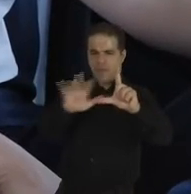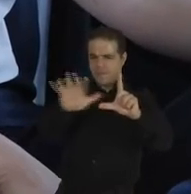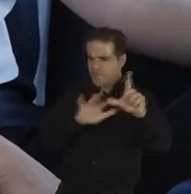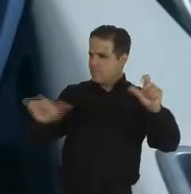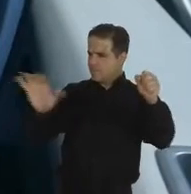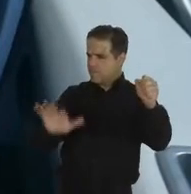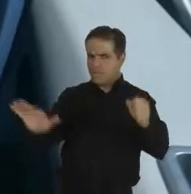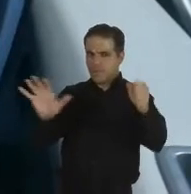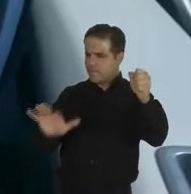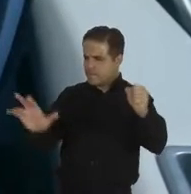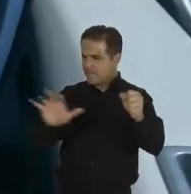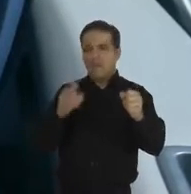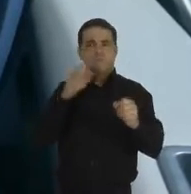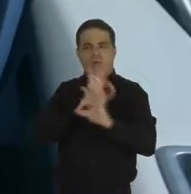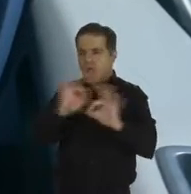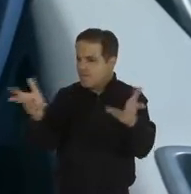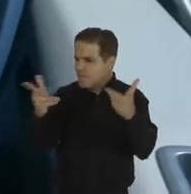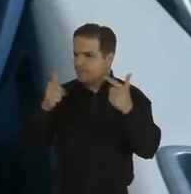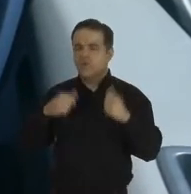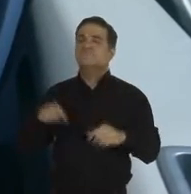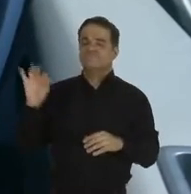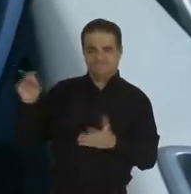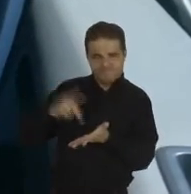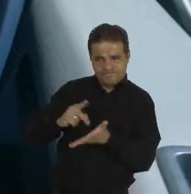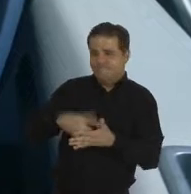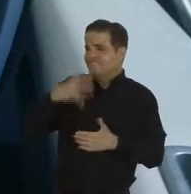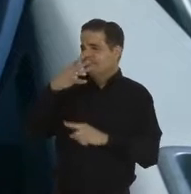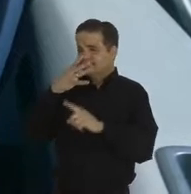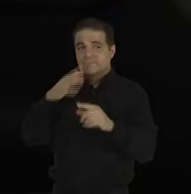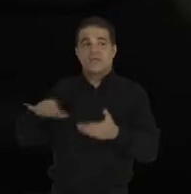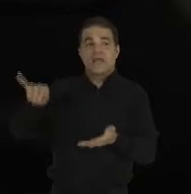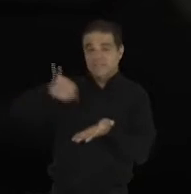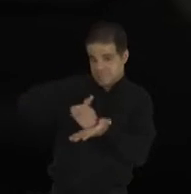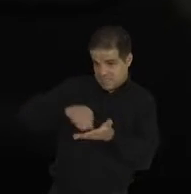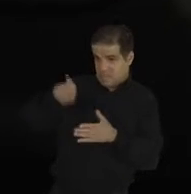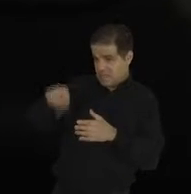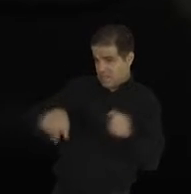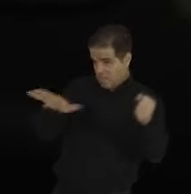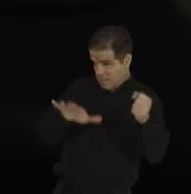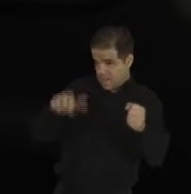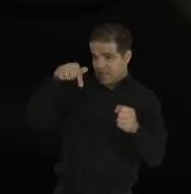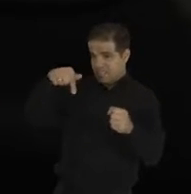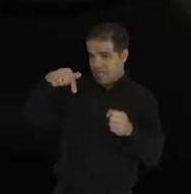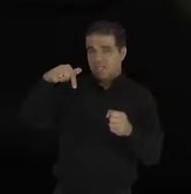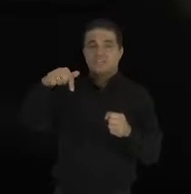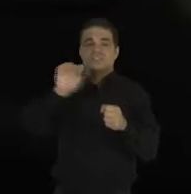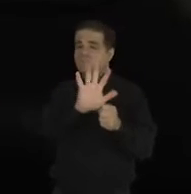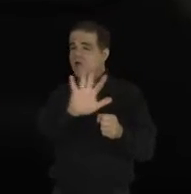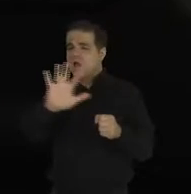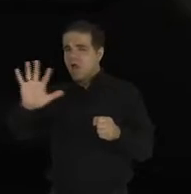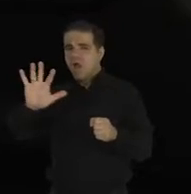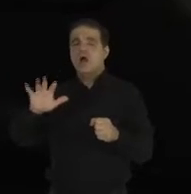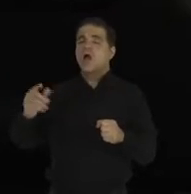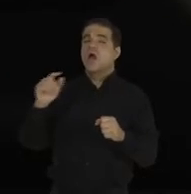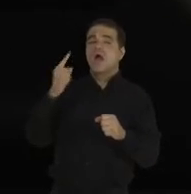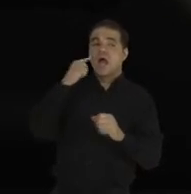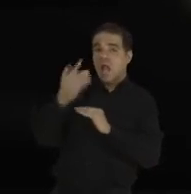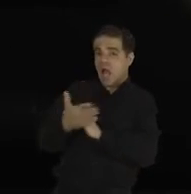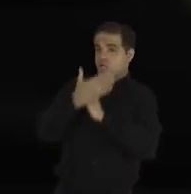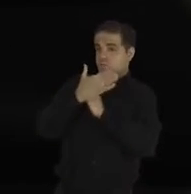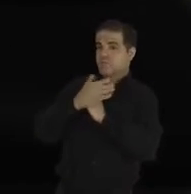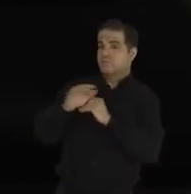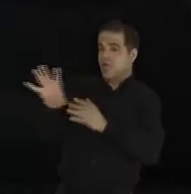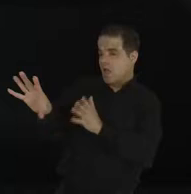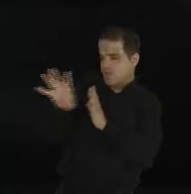maravilhoso realmente surpreendente Thai essa Central Multimídia 7 polegadas ela faz o espelhamento do